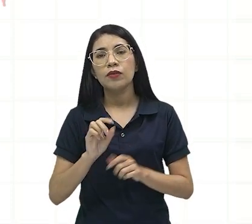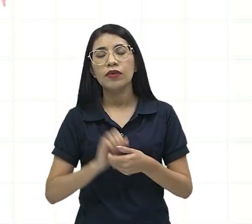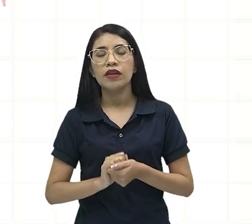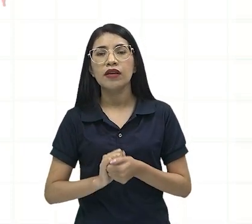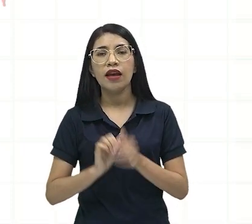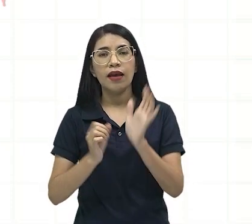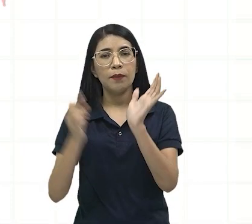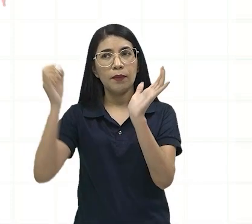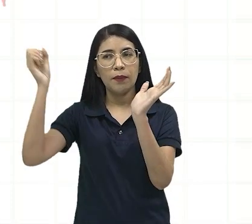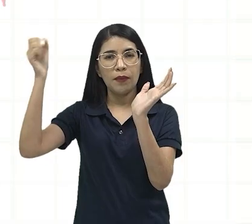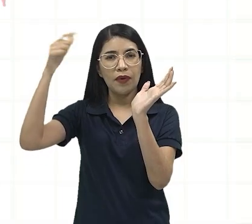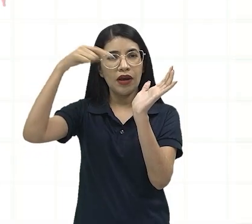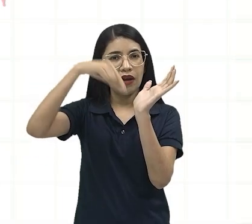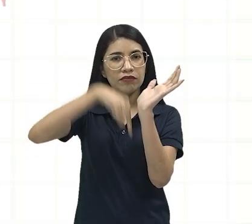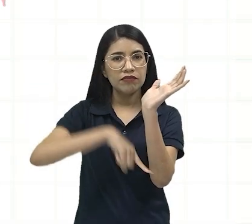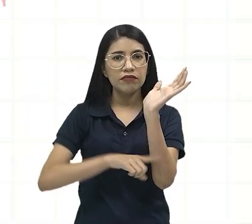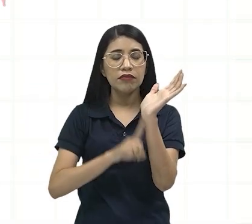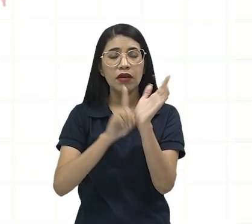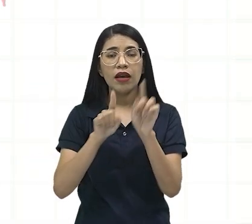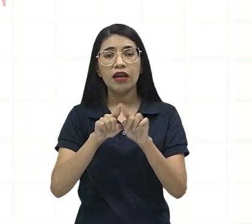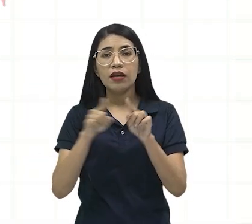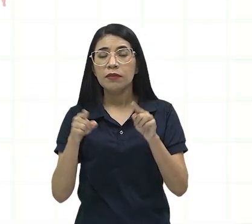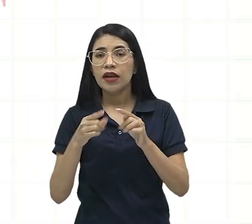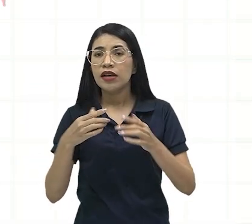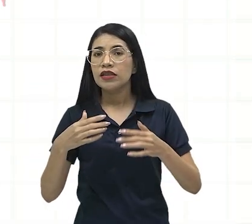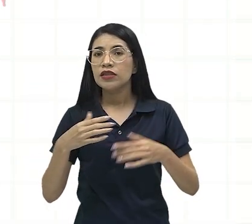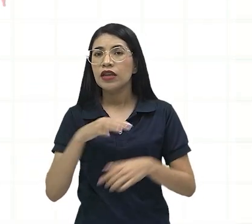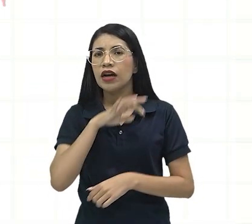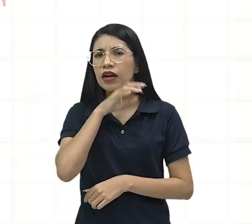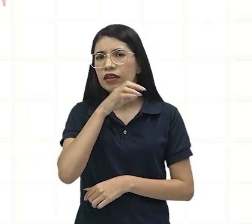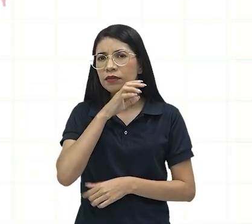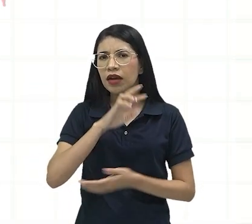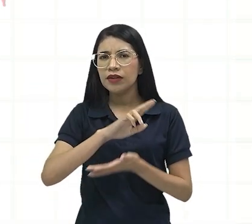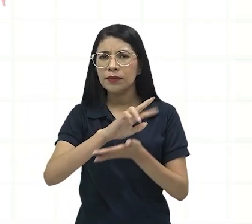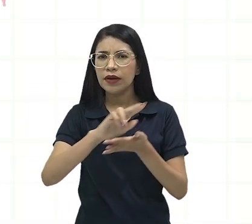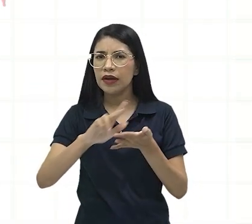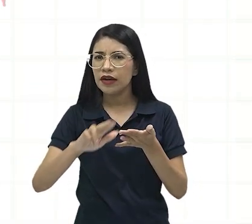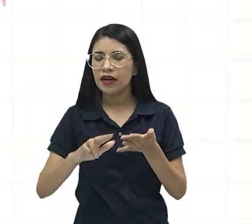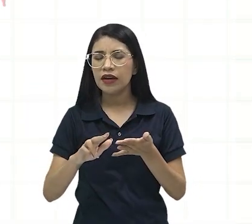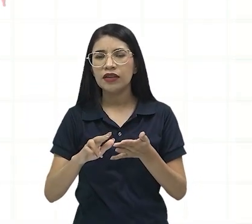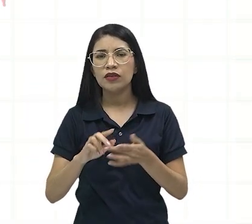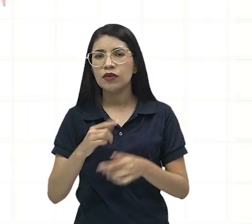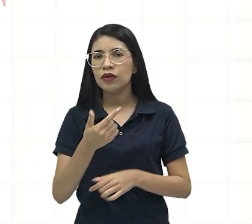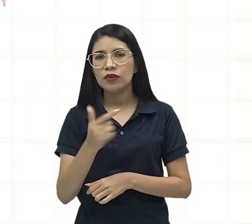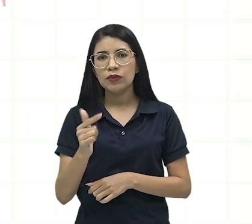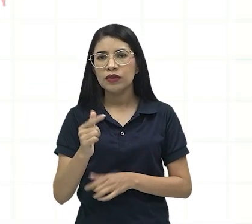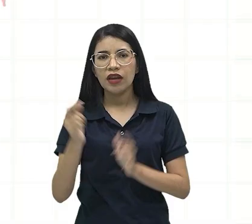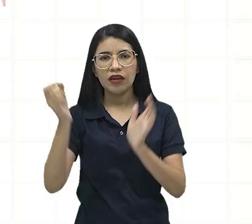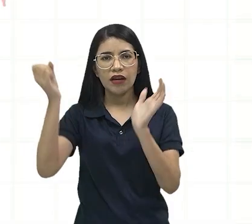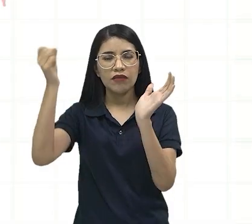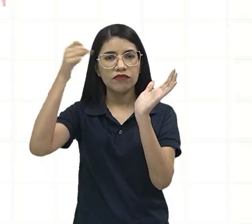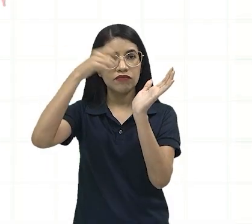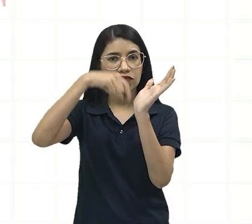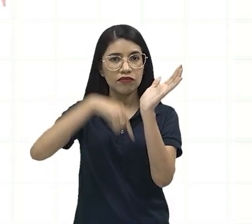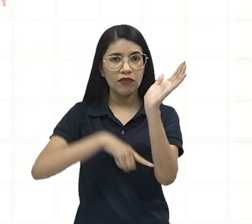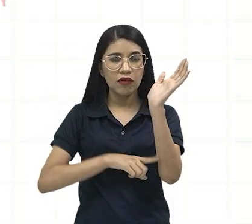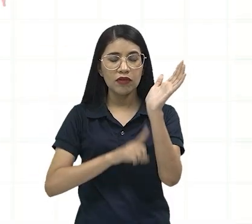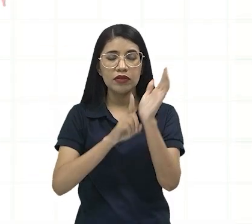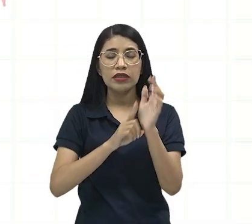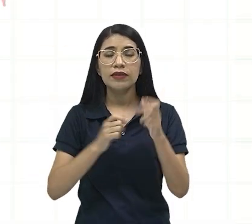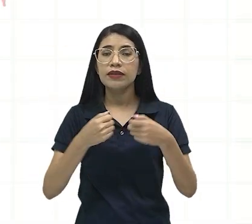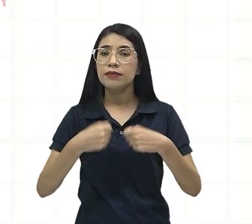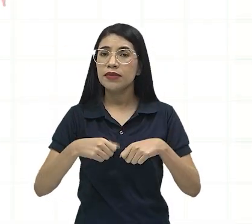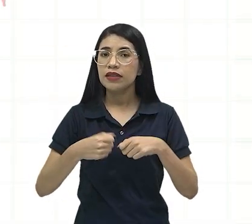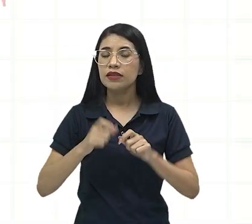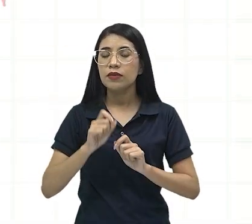de fotossíntese. Mas os animais não realizam esse processo de fotossíntese. Então, eles precisam